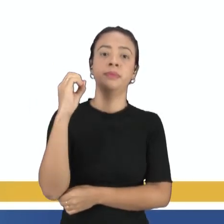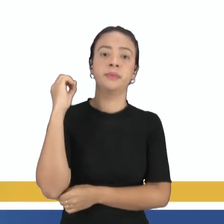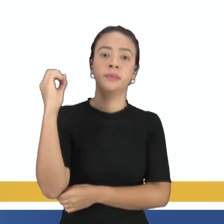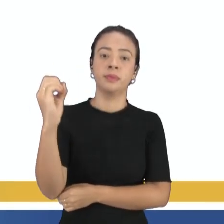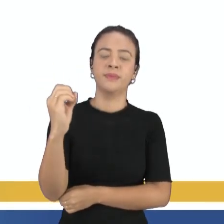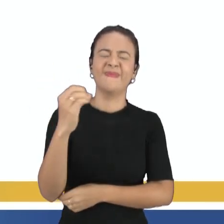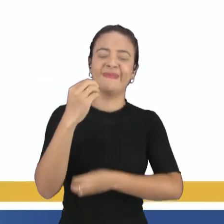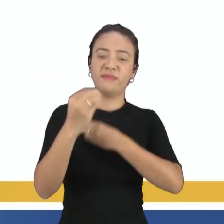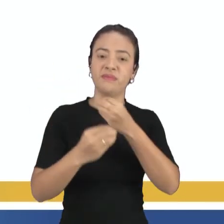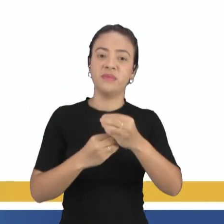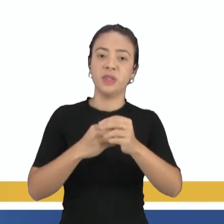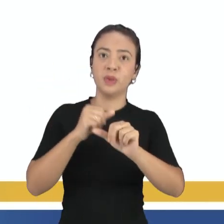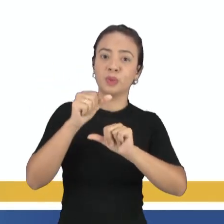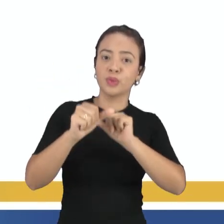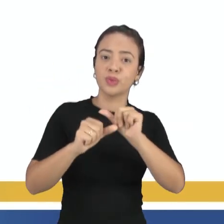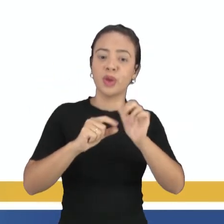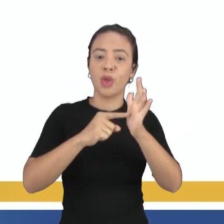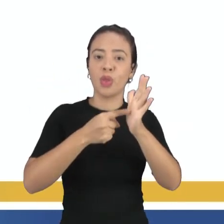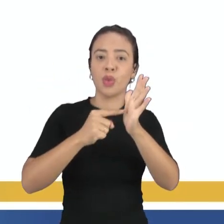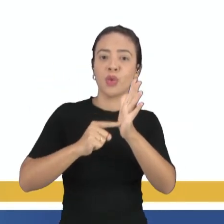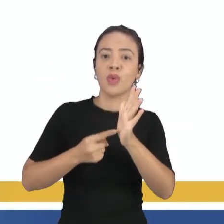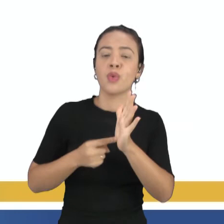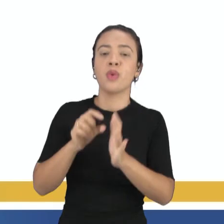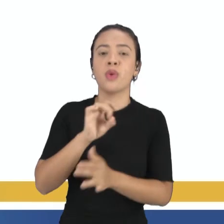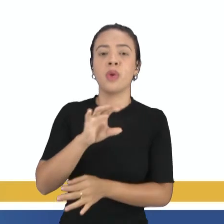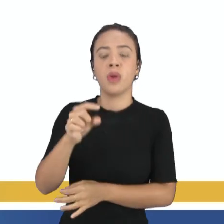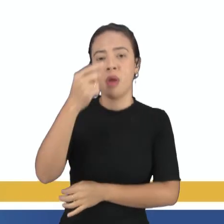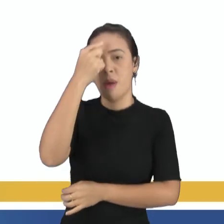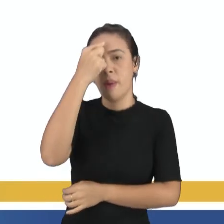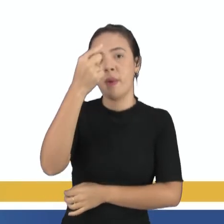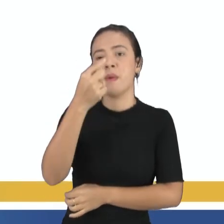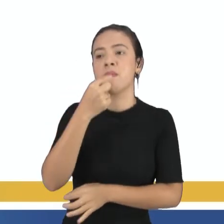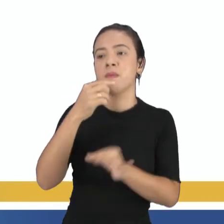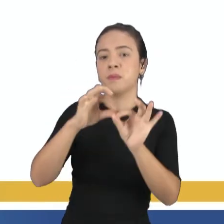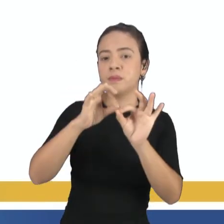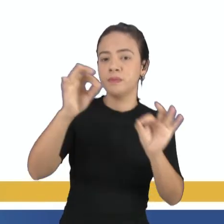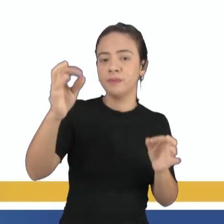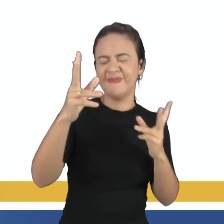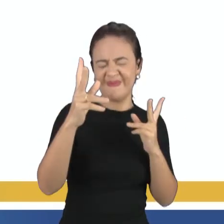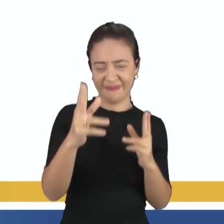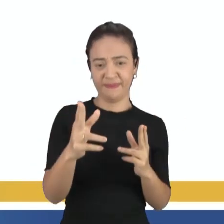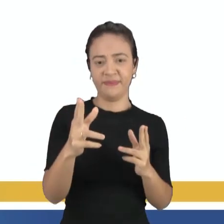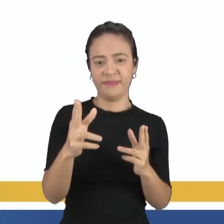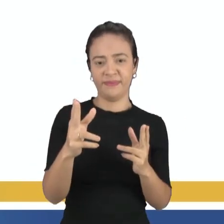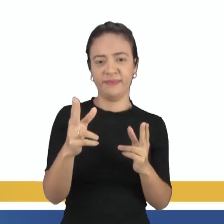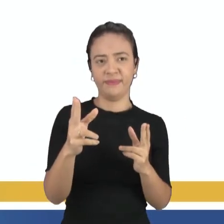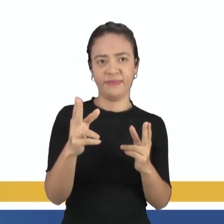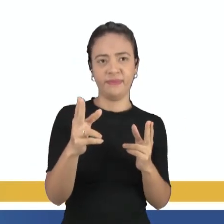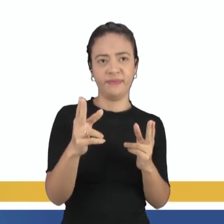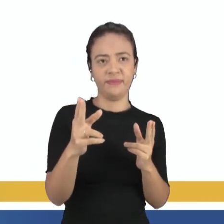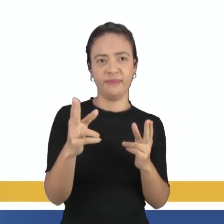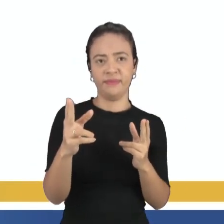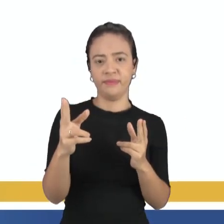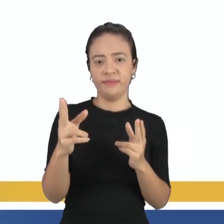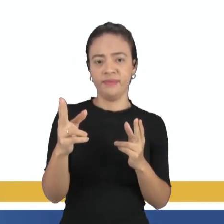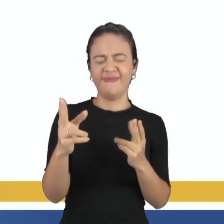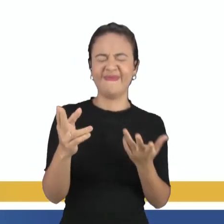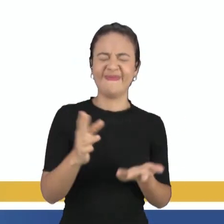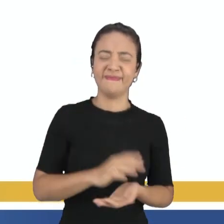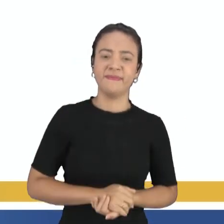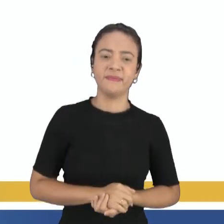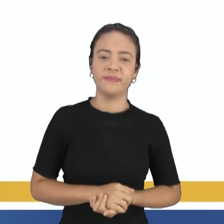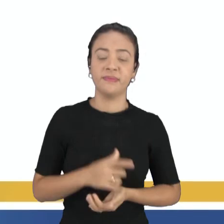seja, modificando todos os pontos da figura na mesma distância, deixando na mesma direção e no